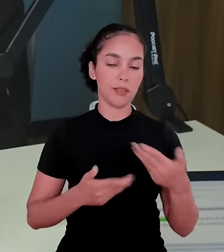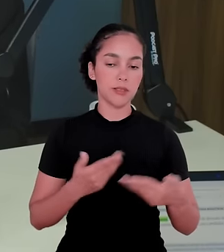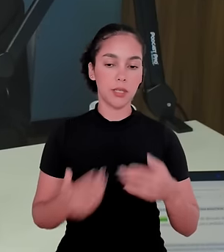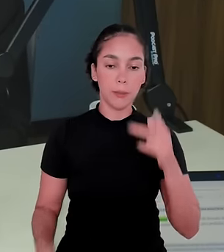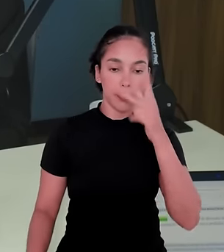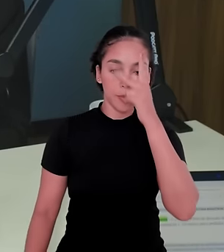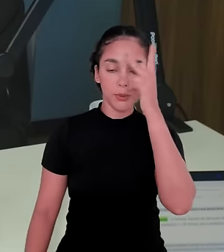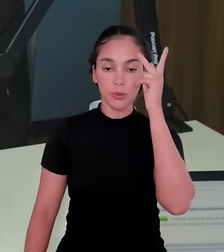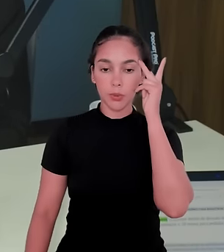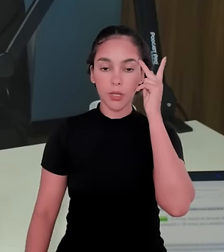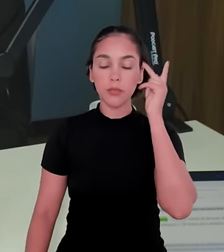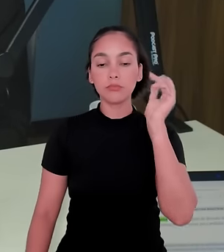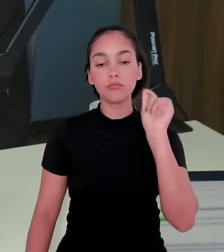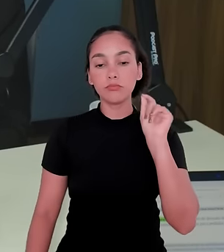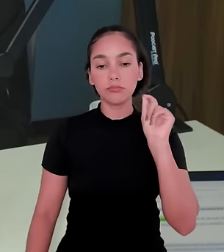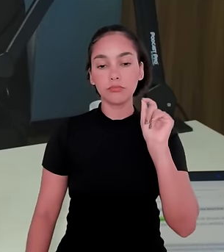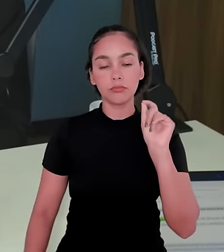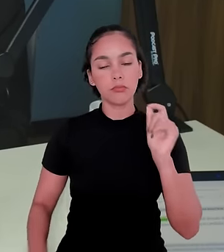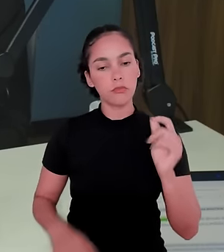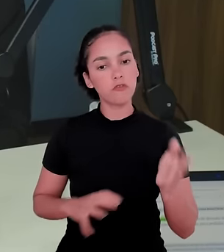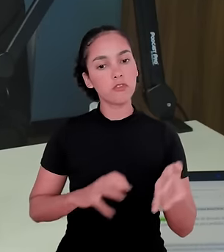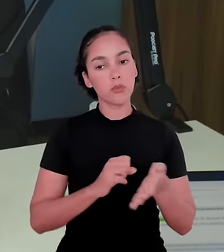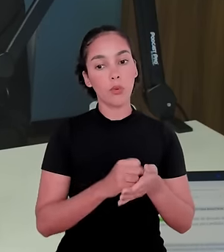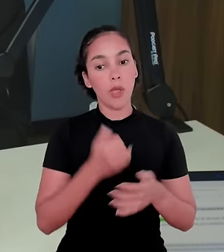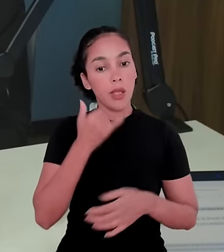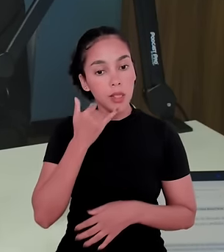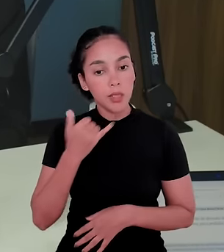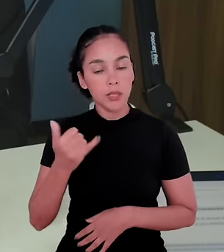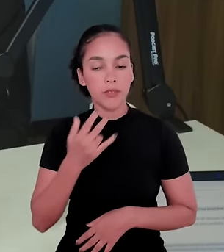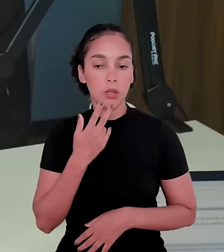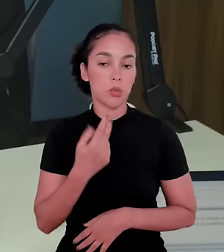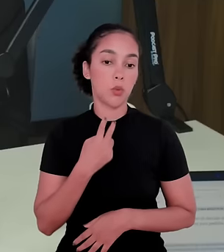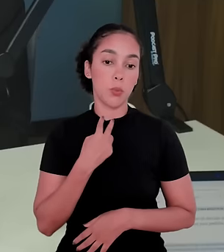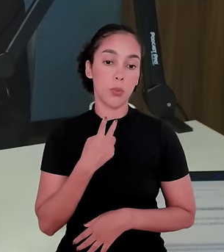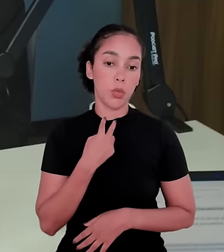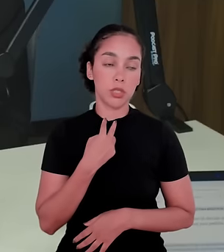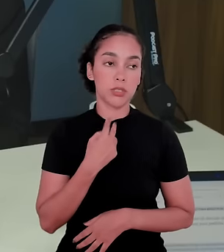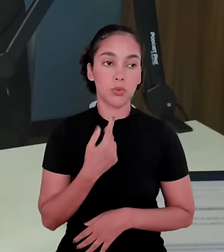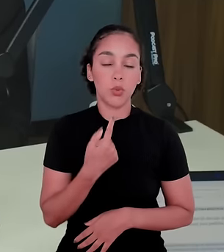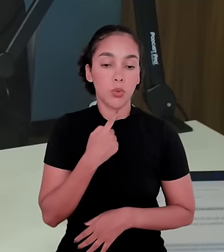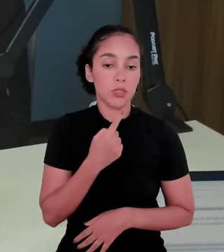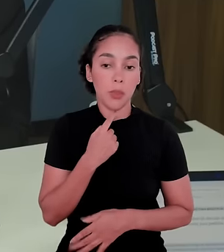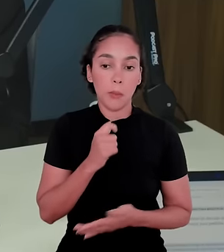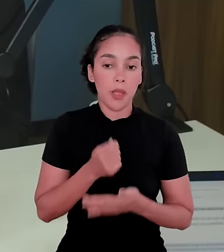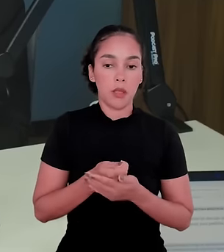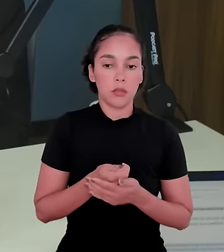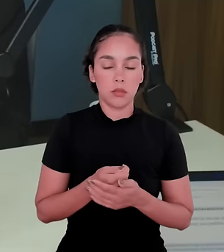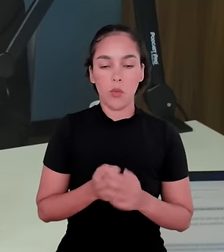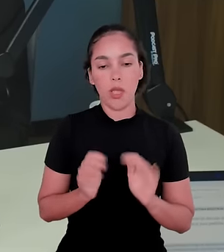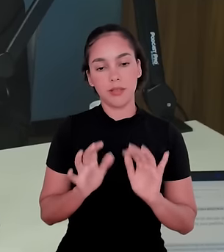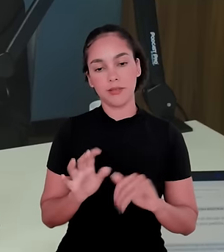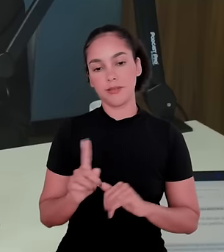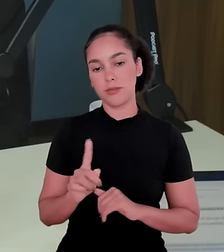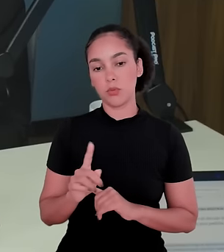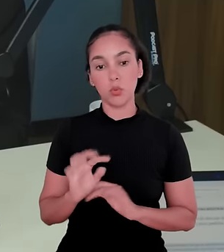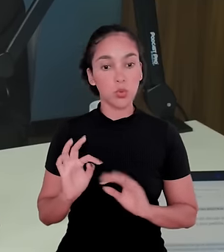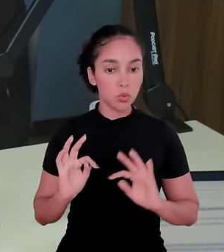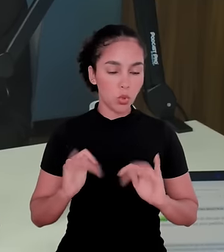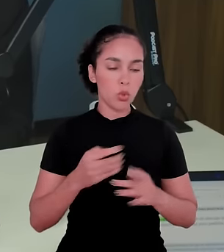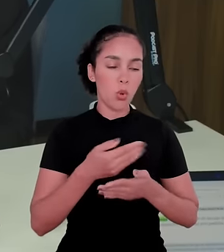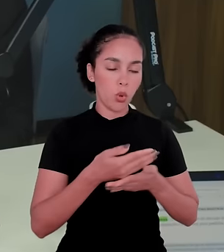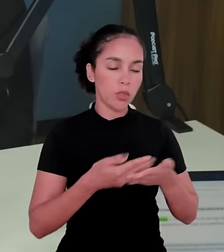empreendedores que fechou e liga pra empresa Olha eu não tenho como pagar Ah mas você não pode rescindir mas não é assim todo contrato Pode ser